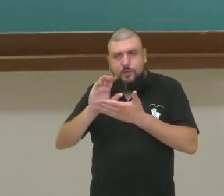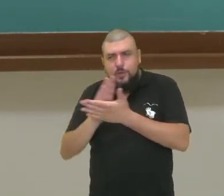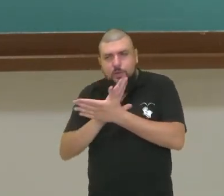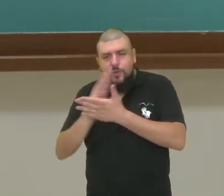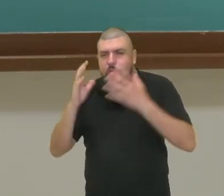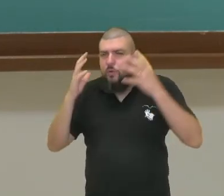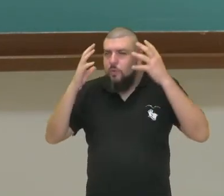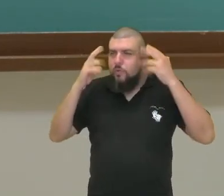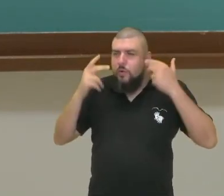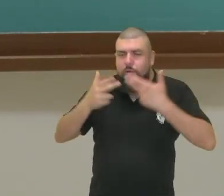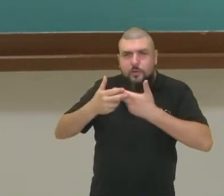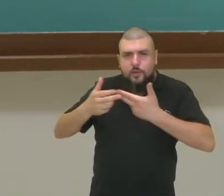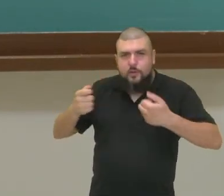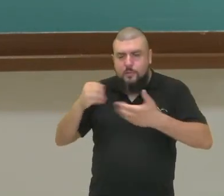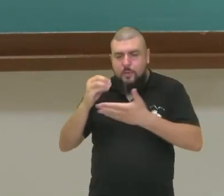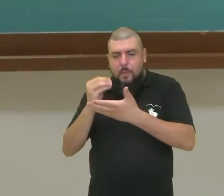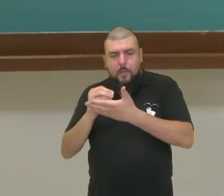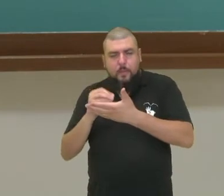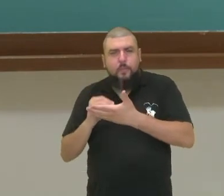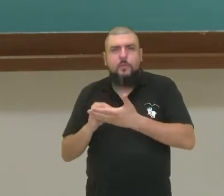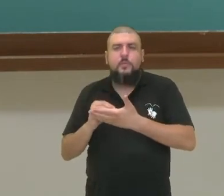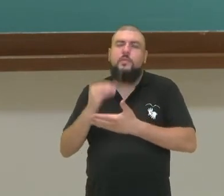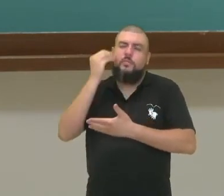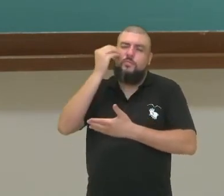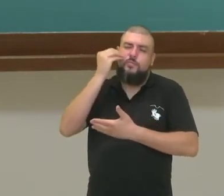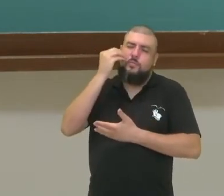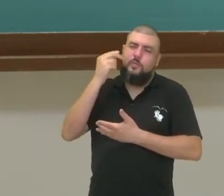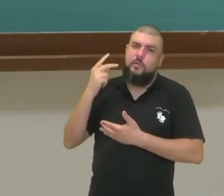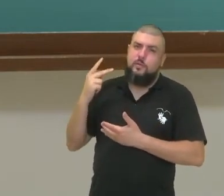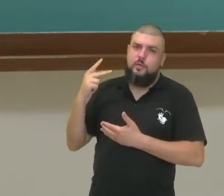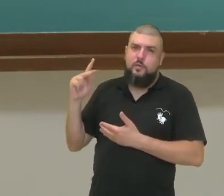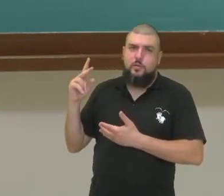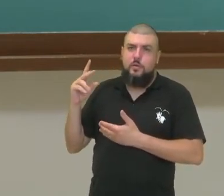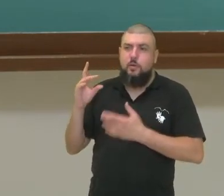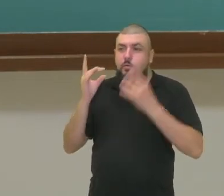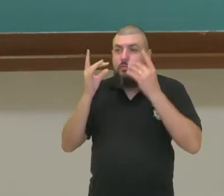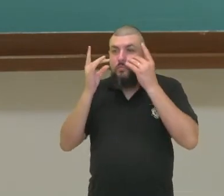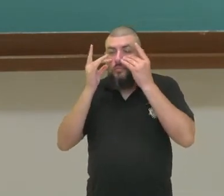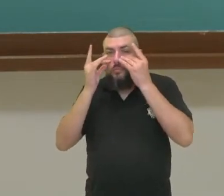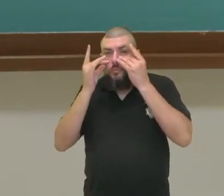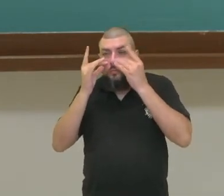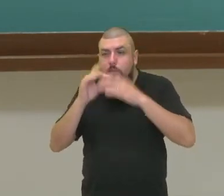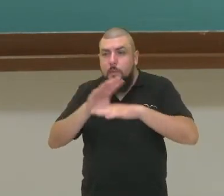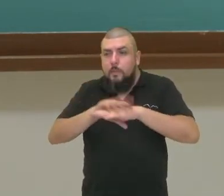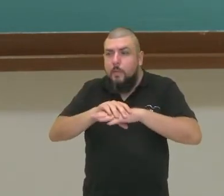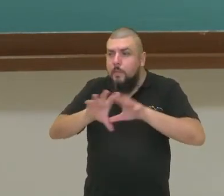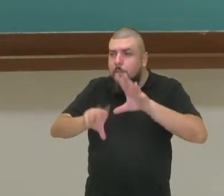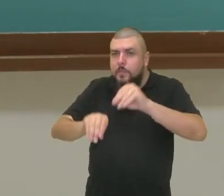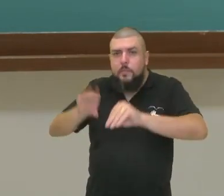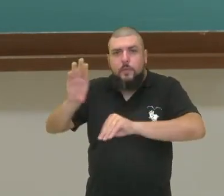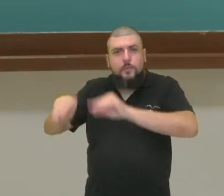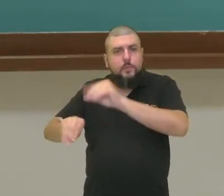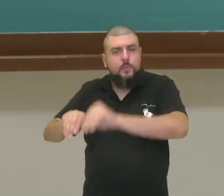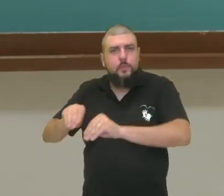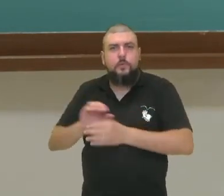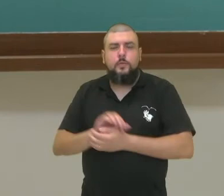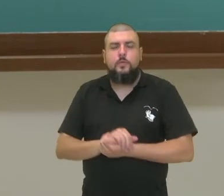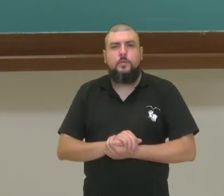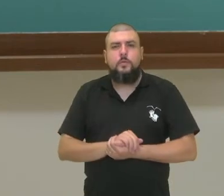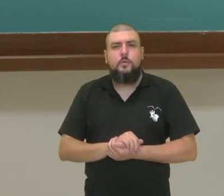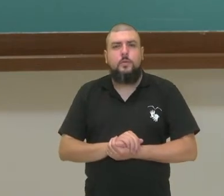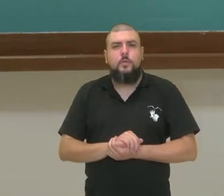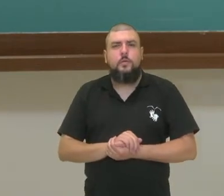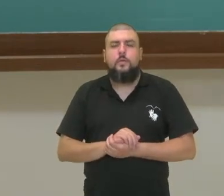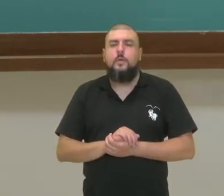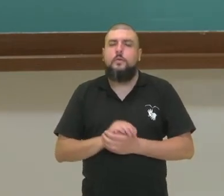mais com a realidade concreta, aquilo que é palpável e observável. A partir disso, buscar